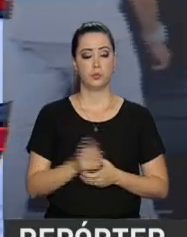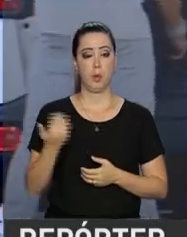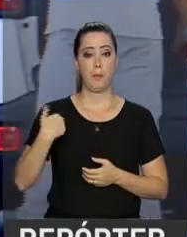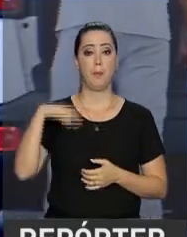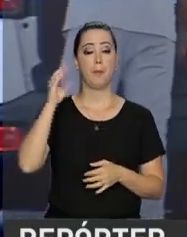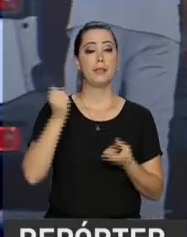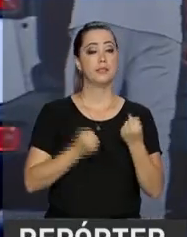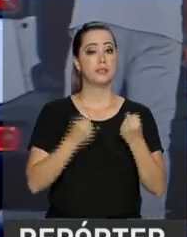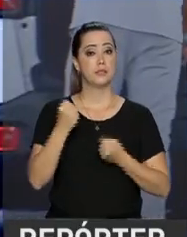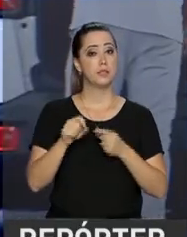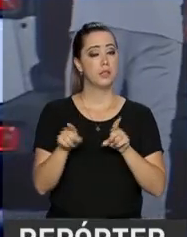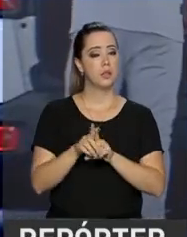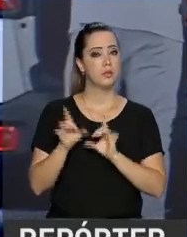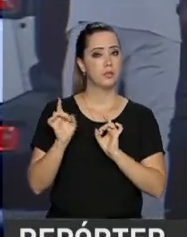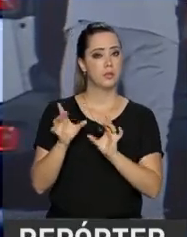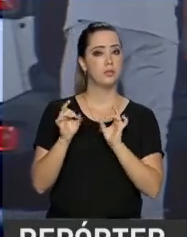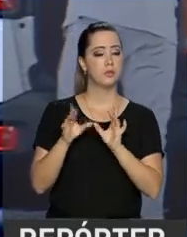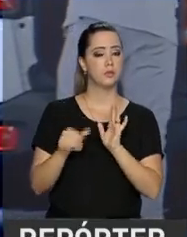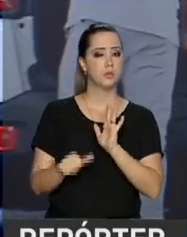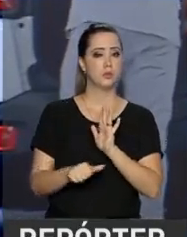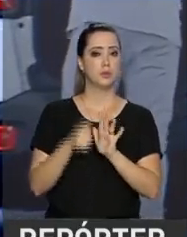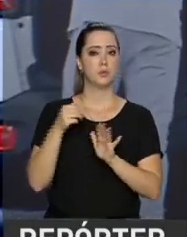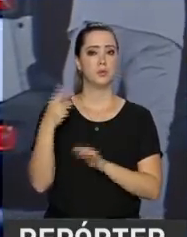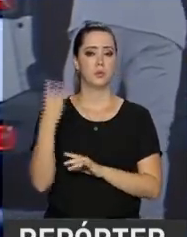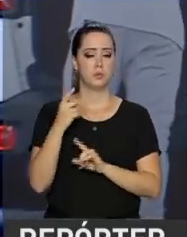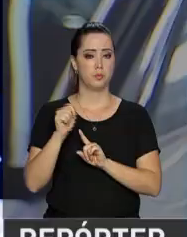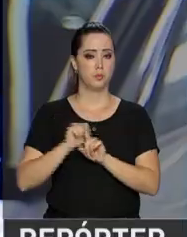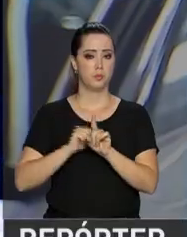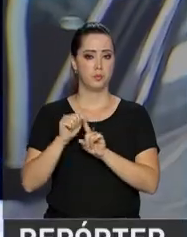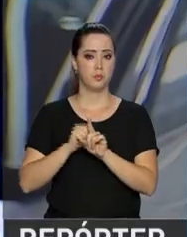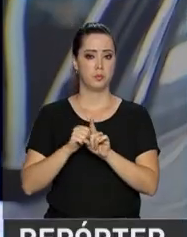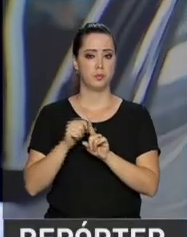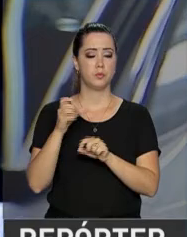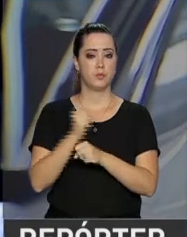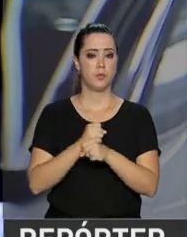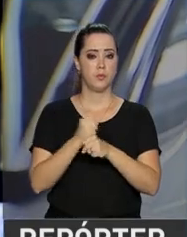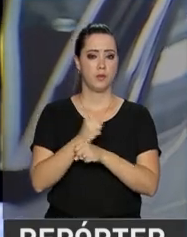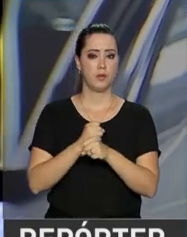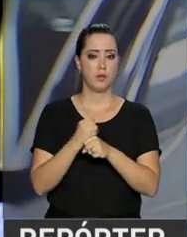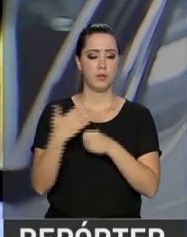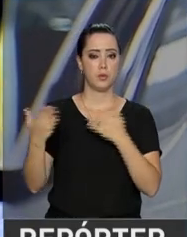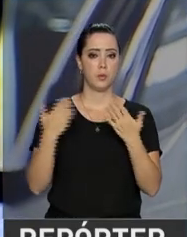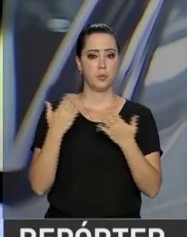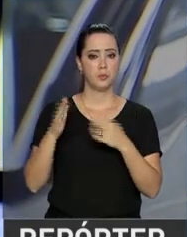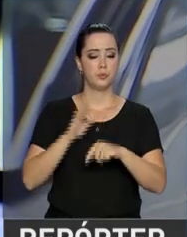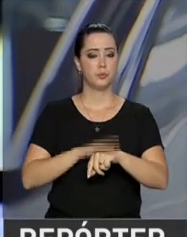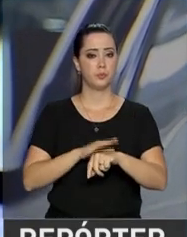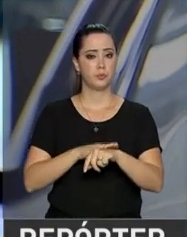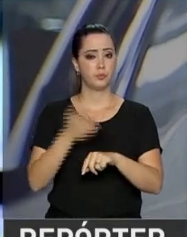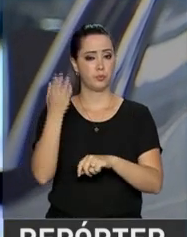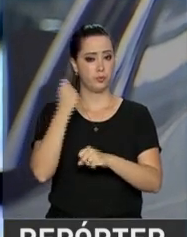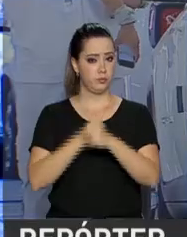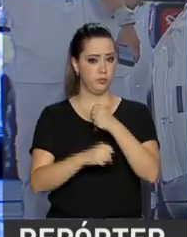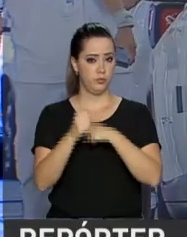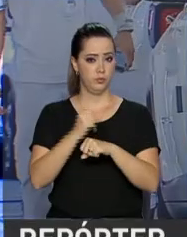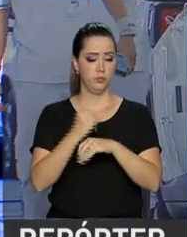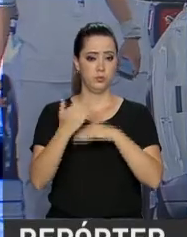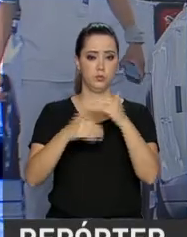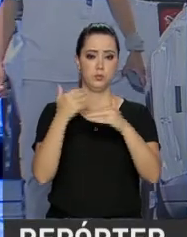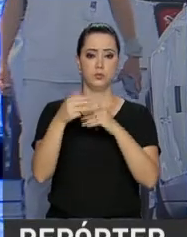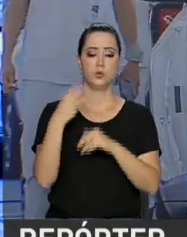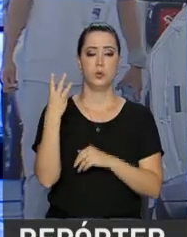veículos também foram exportados no primeiro trimestre deste ano. Em relação ao igual período do ano passado, o aumento foi superior